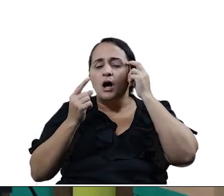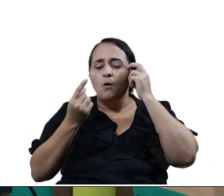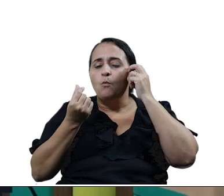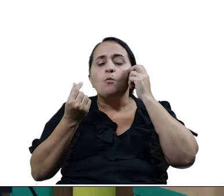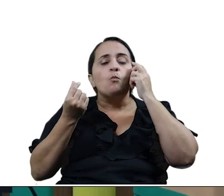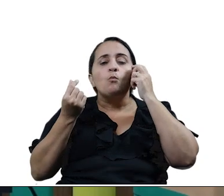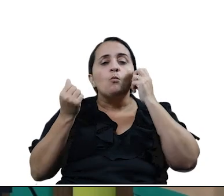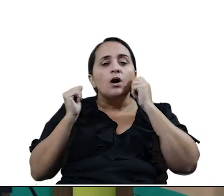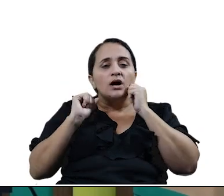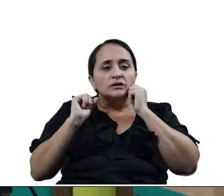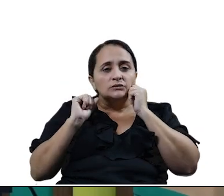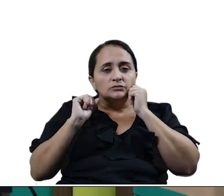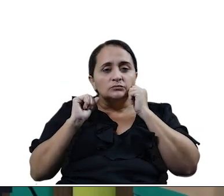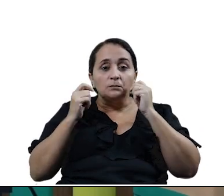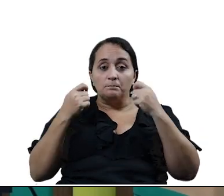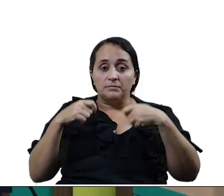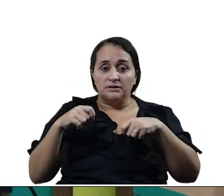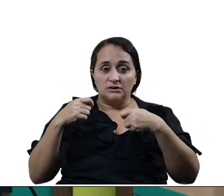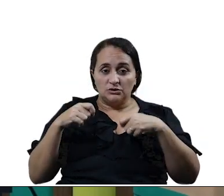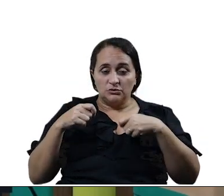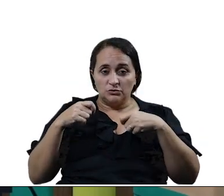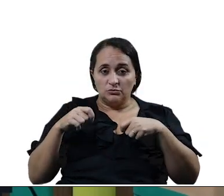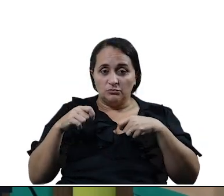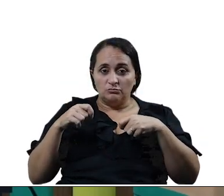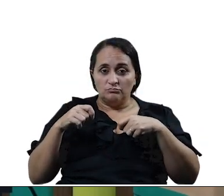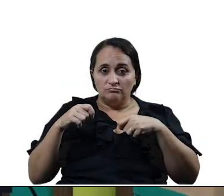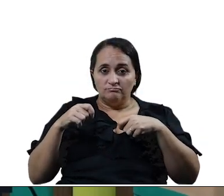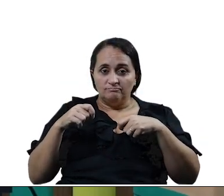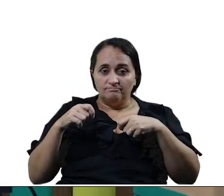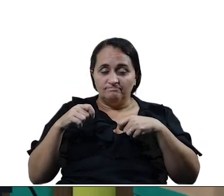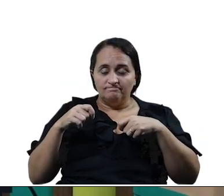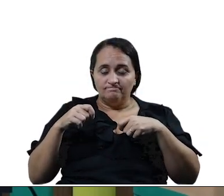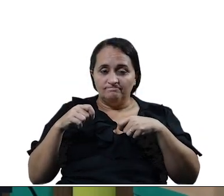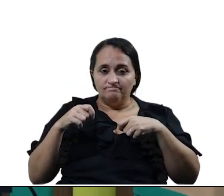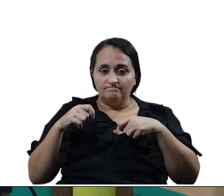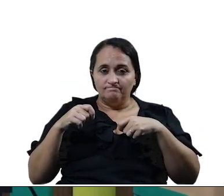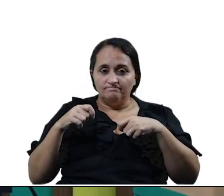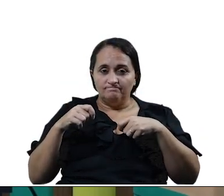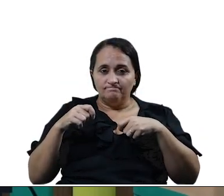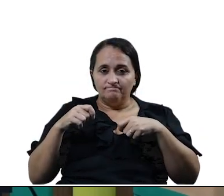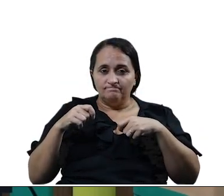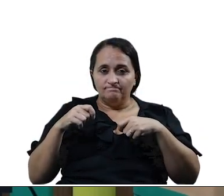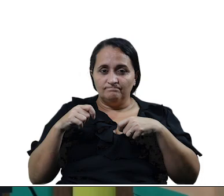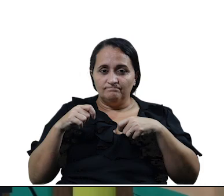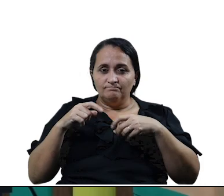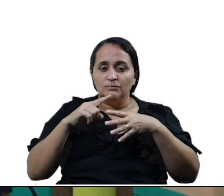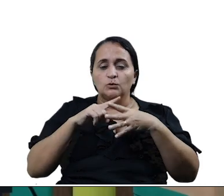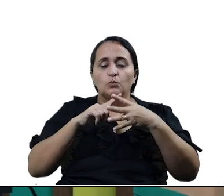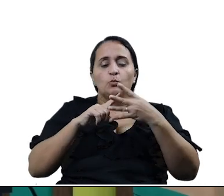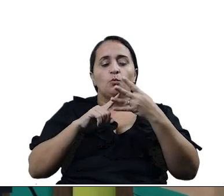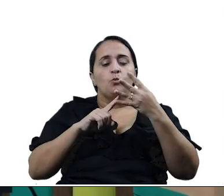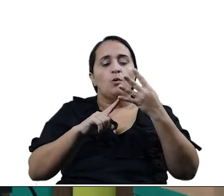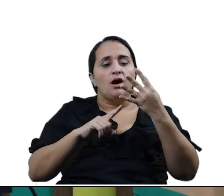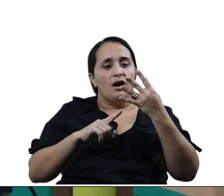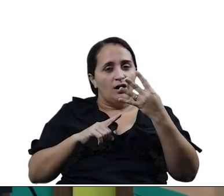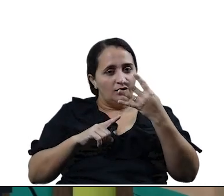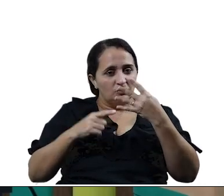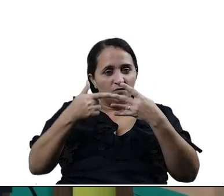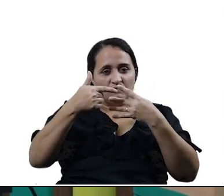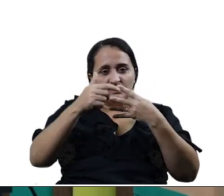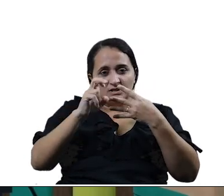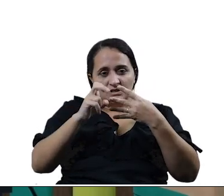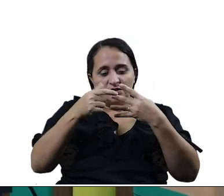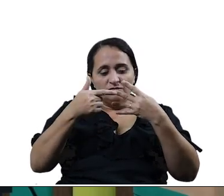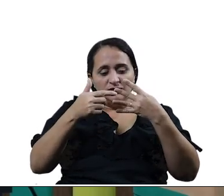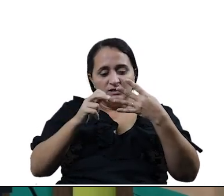gente precisou para ter R$1? A gente precisou de 4 moedas de 25 centavos